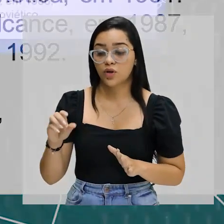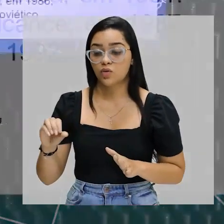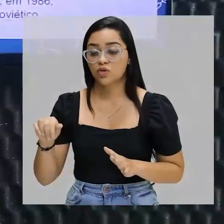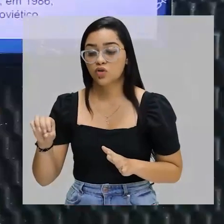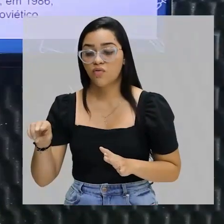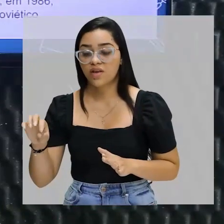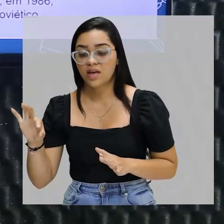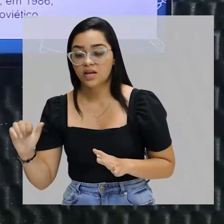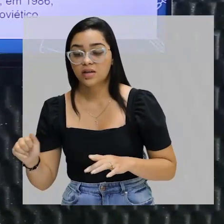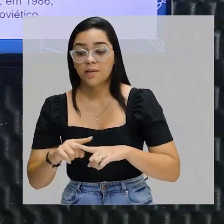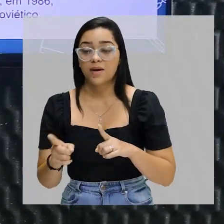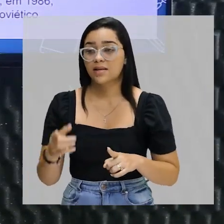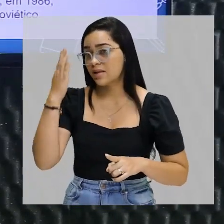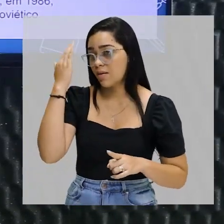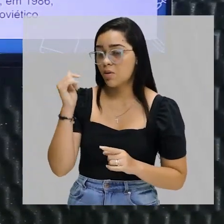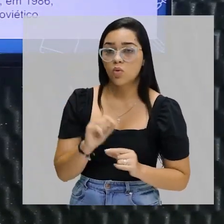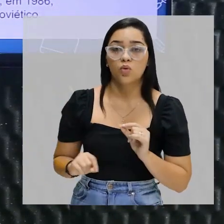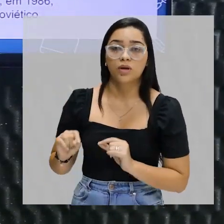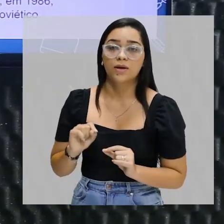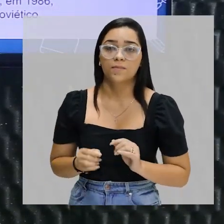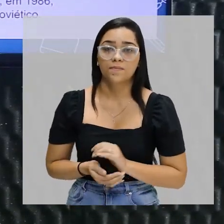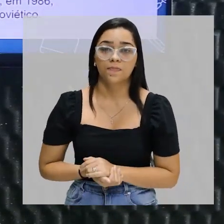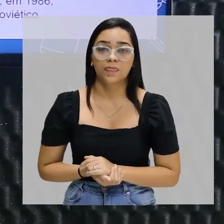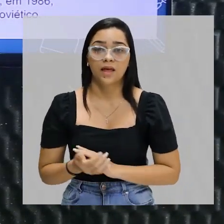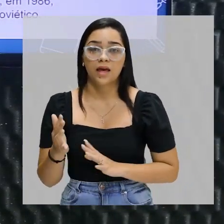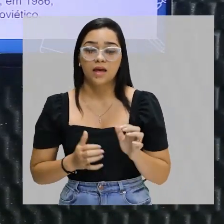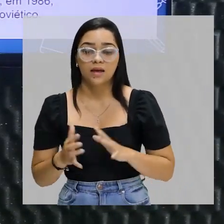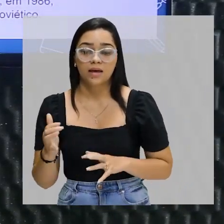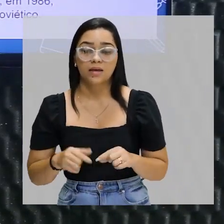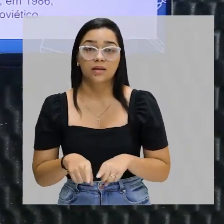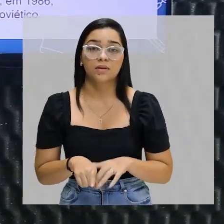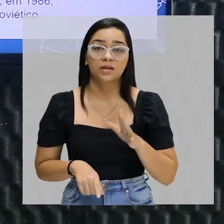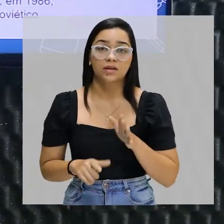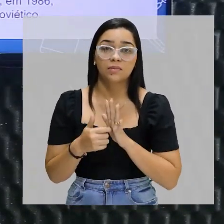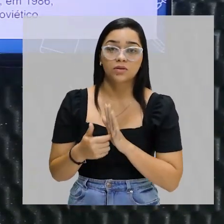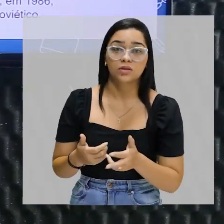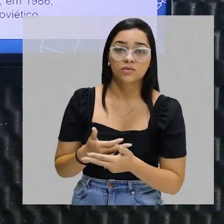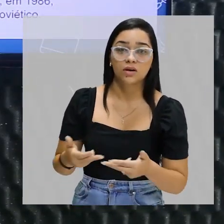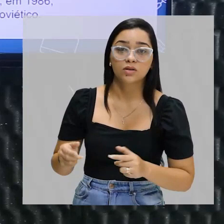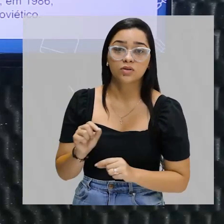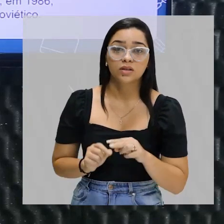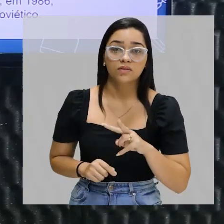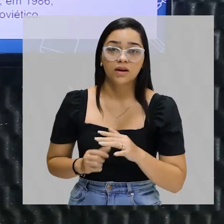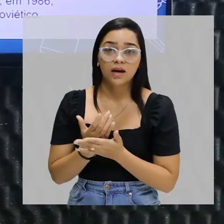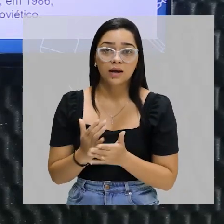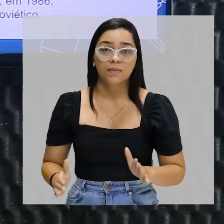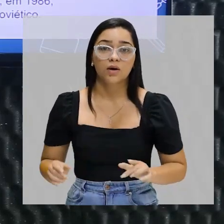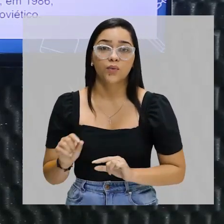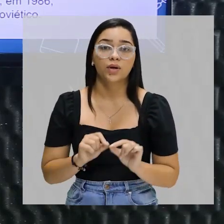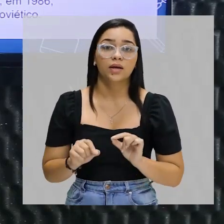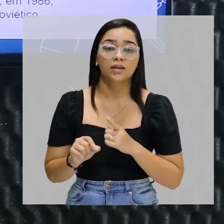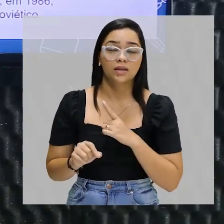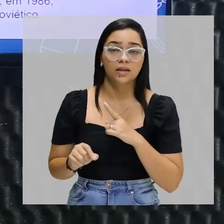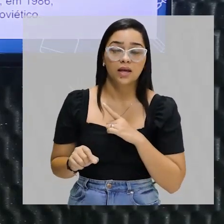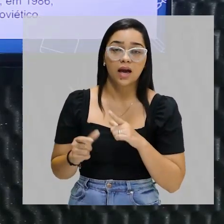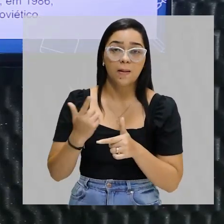mas sabemos que a Guerra Fria ela já vinha demonstrando sinais que iria acabar pela crise